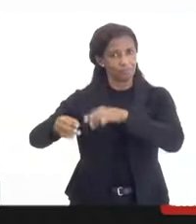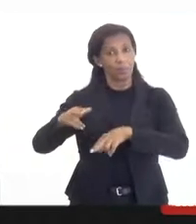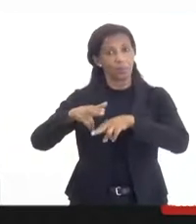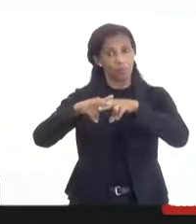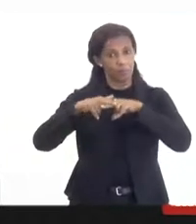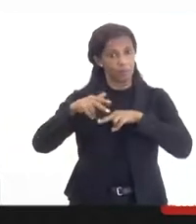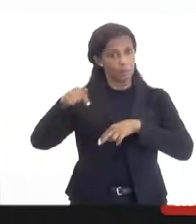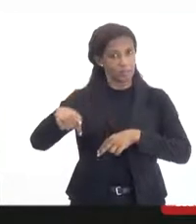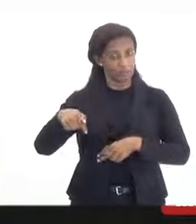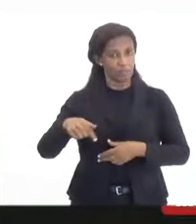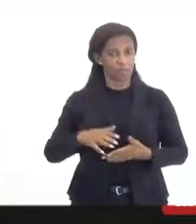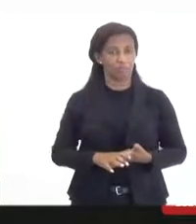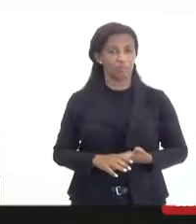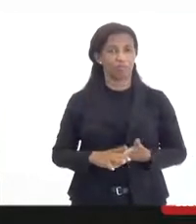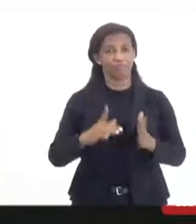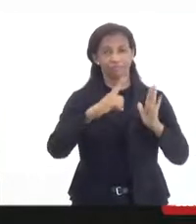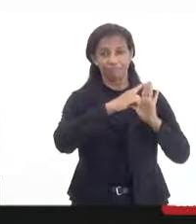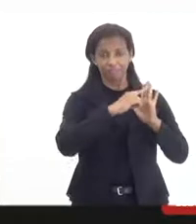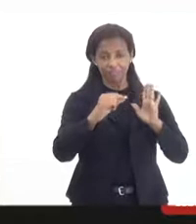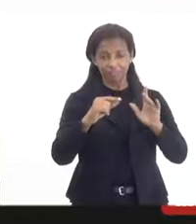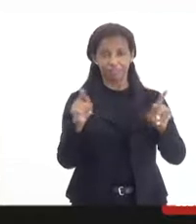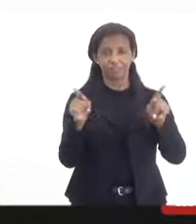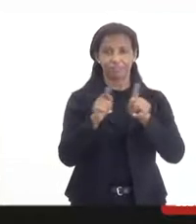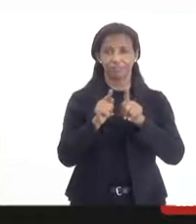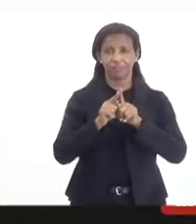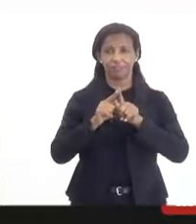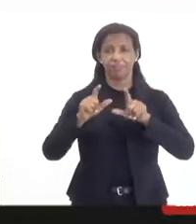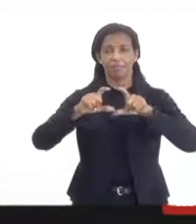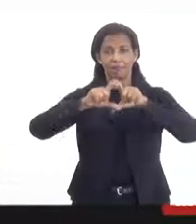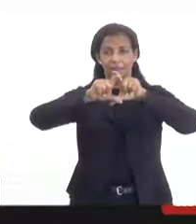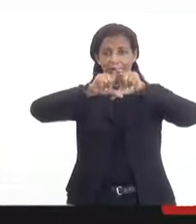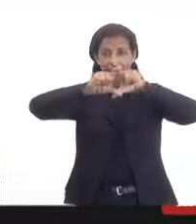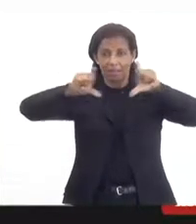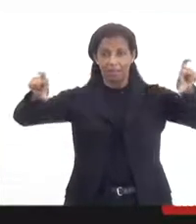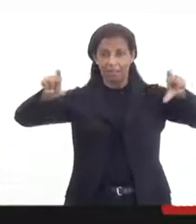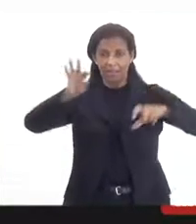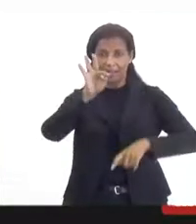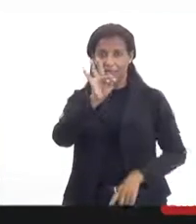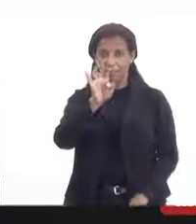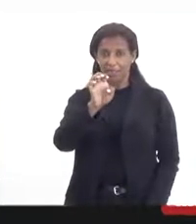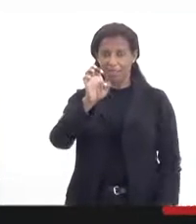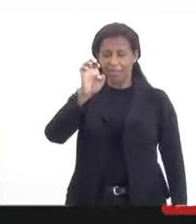a gente destaca ali também que grande parte destas teses, elas vêm sendo